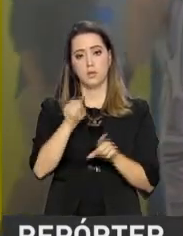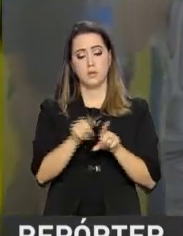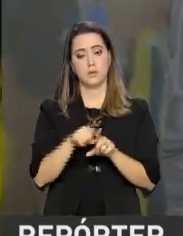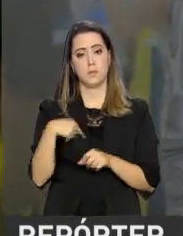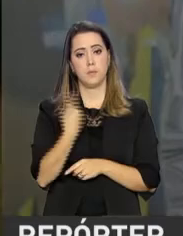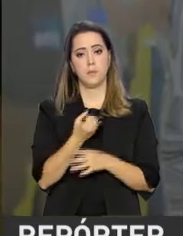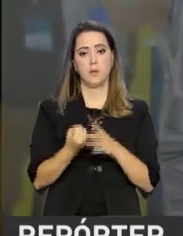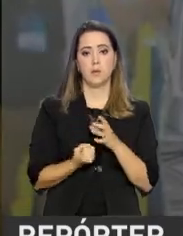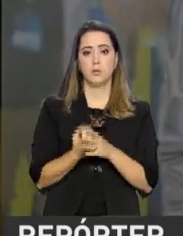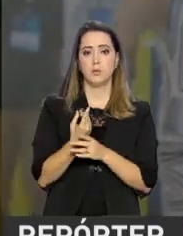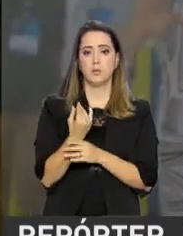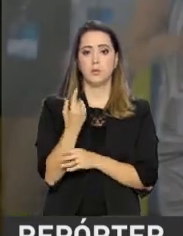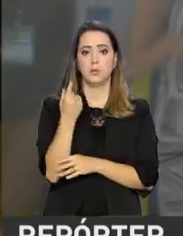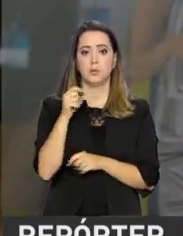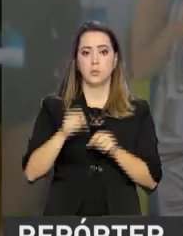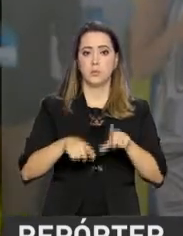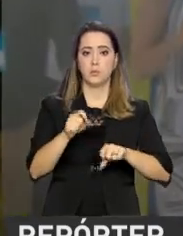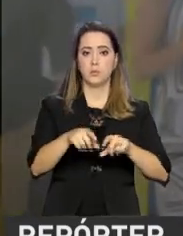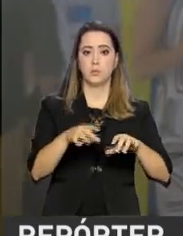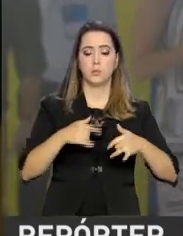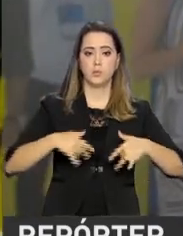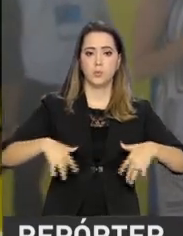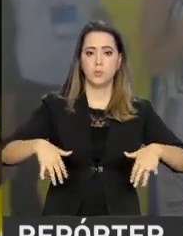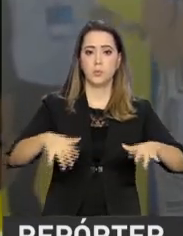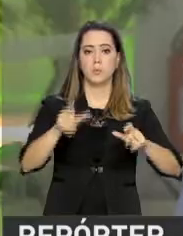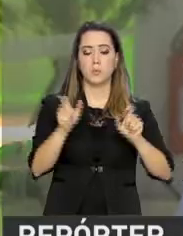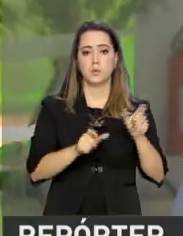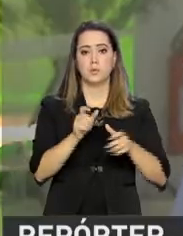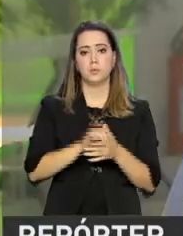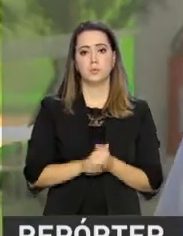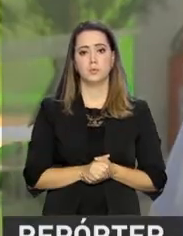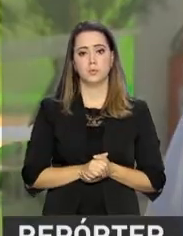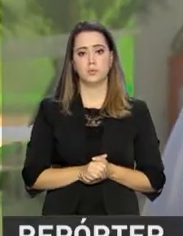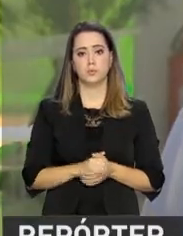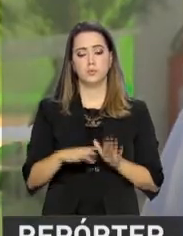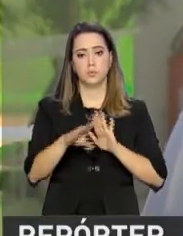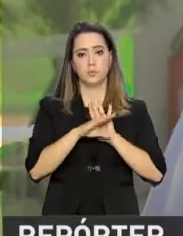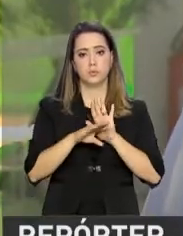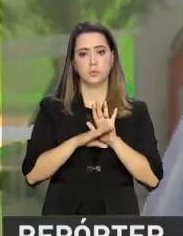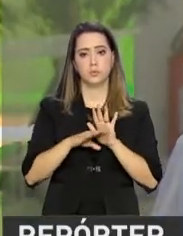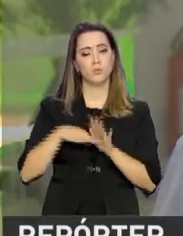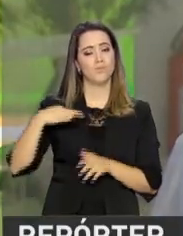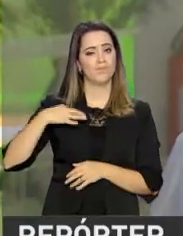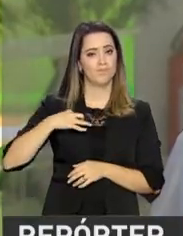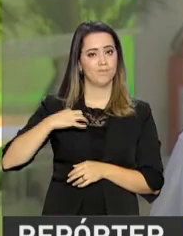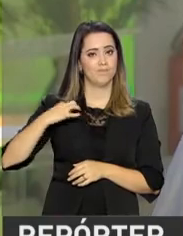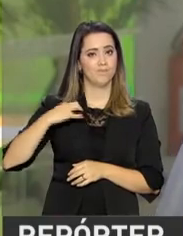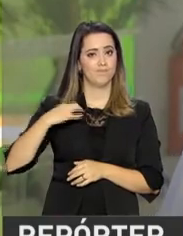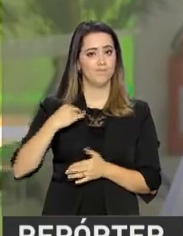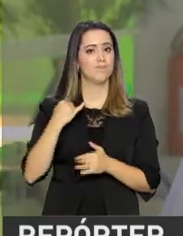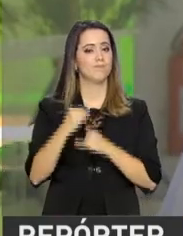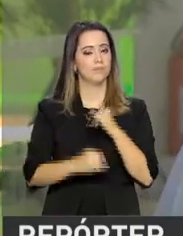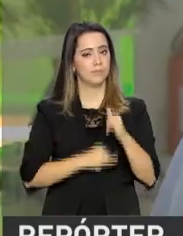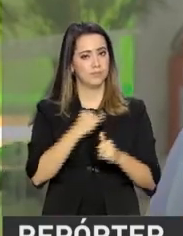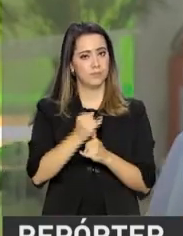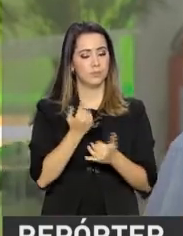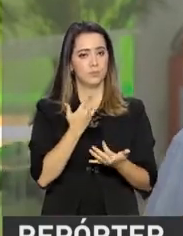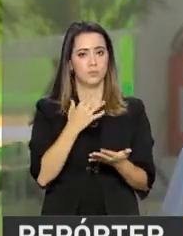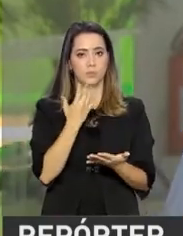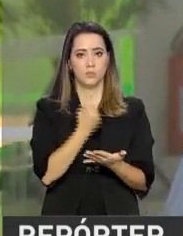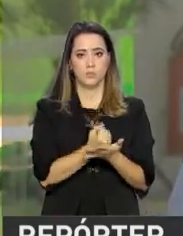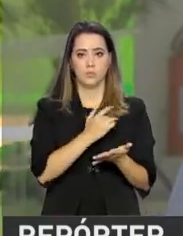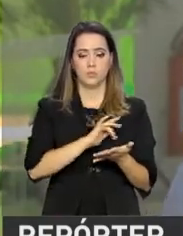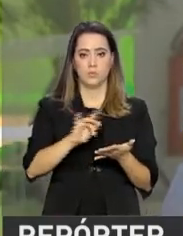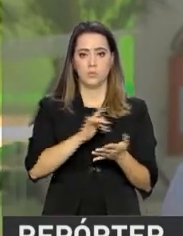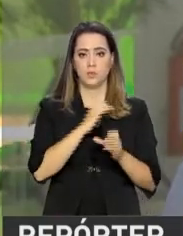Nós produzimos a muda e plantamos a muda para o proprietário. É um programa de voluntariado virtual. A participação, inclusive,